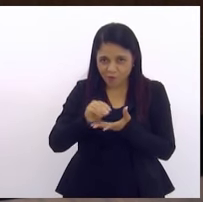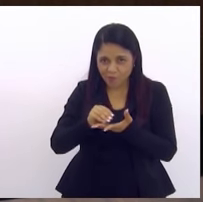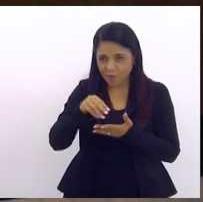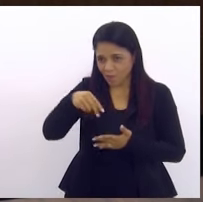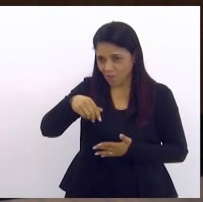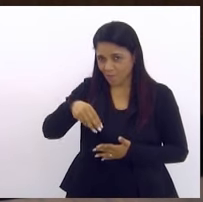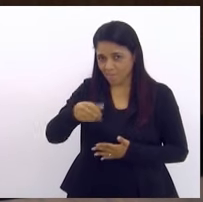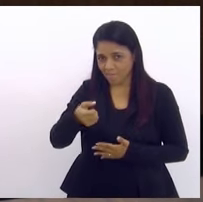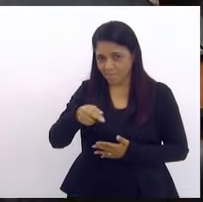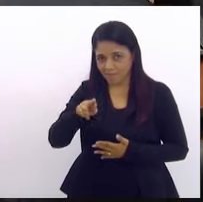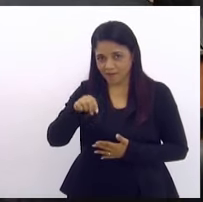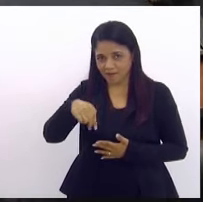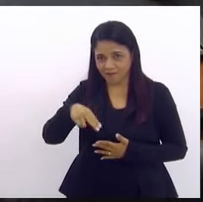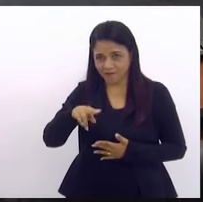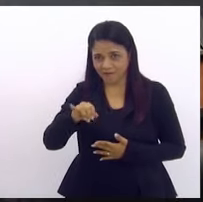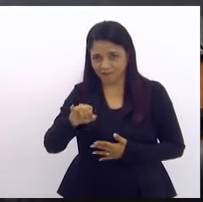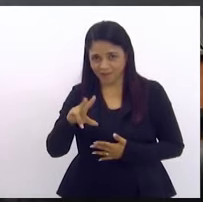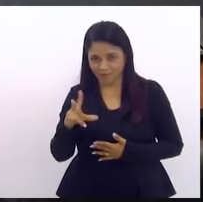Obrigado, irmão.